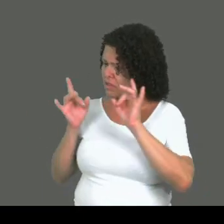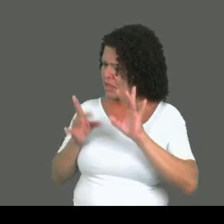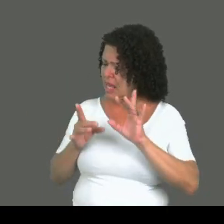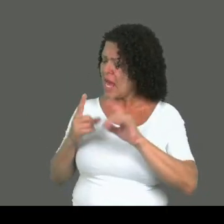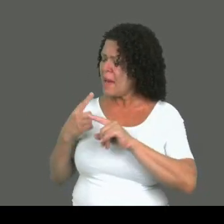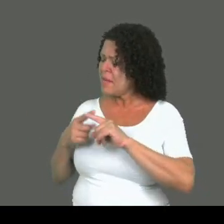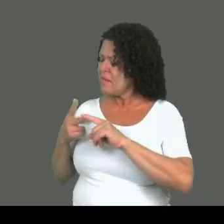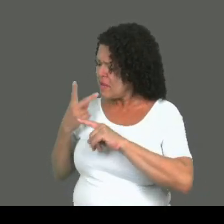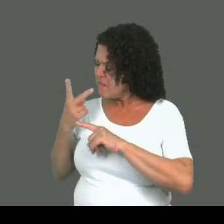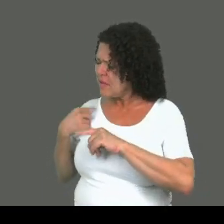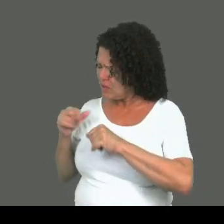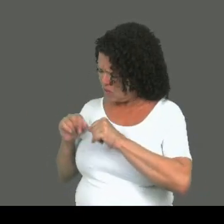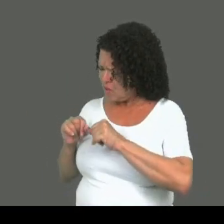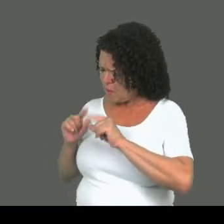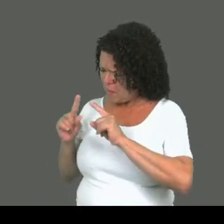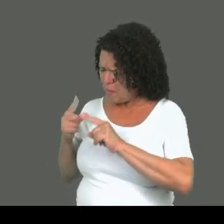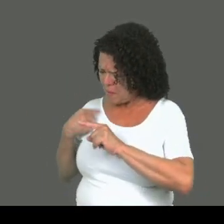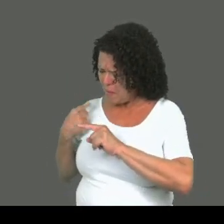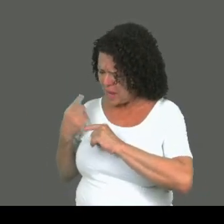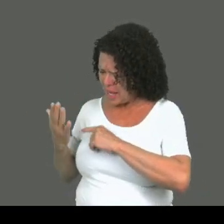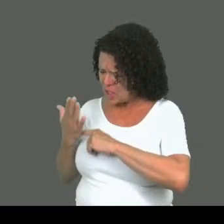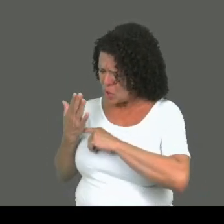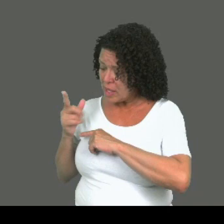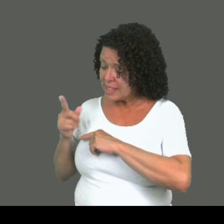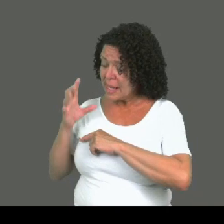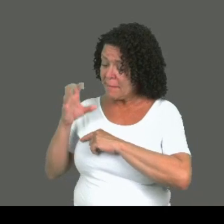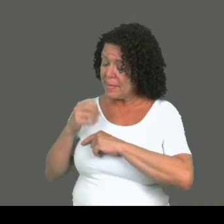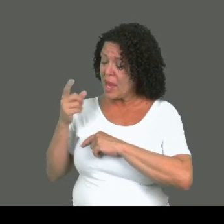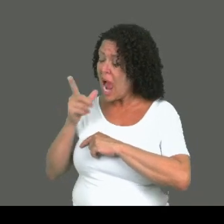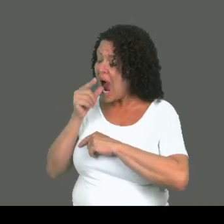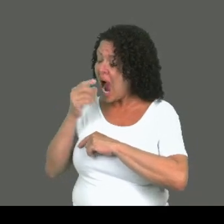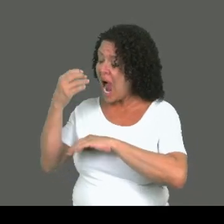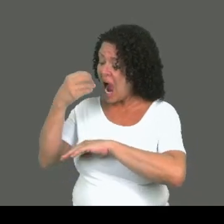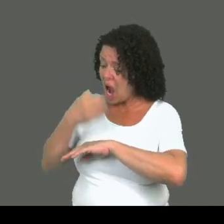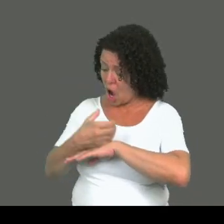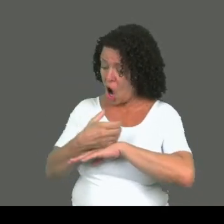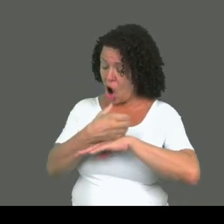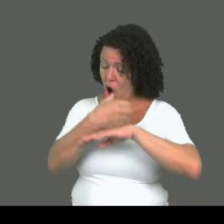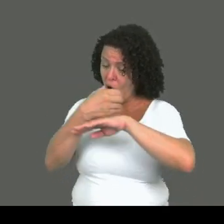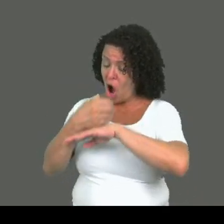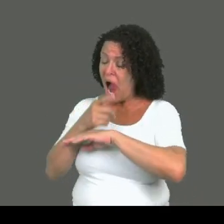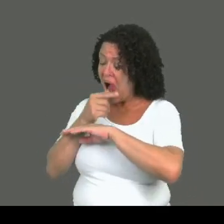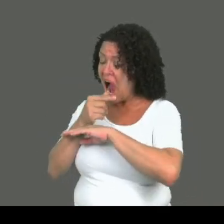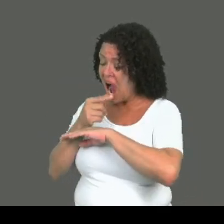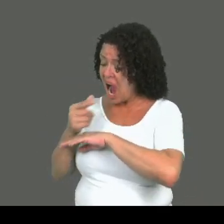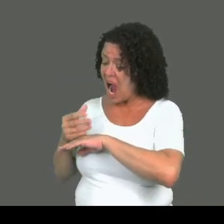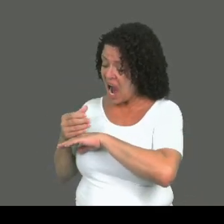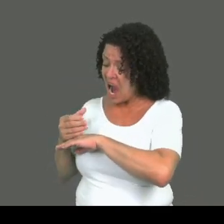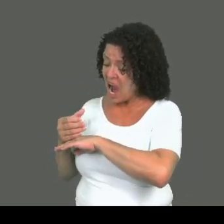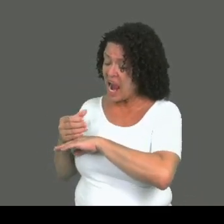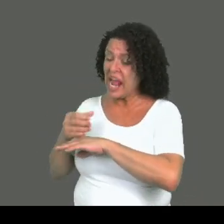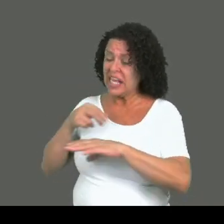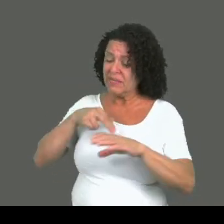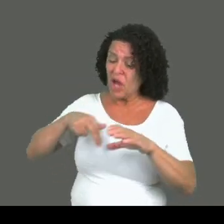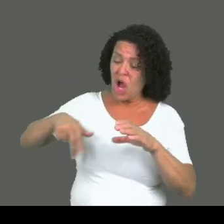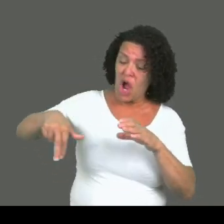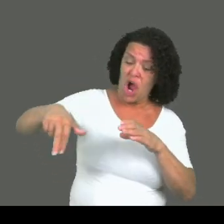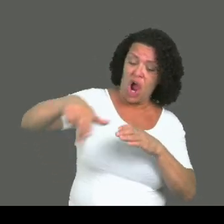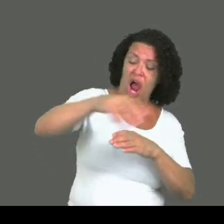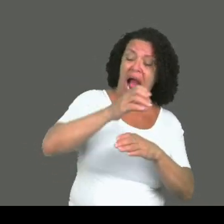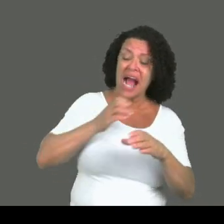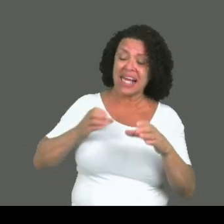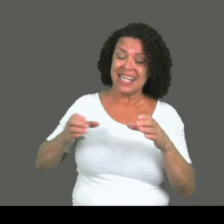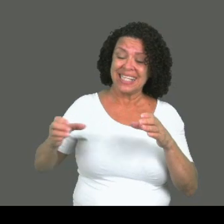quero que você me faça um pequeno favor. Pegue um copo de água cheio e rode o círculo 3 vezes